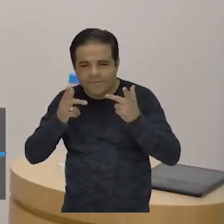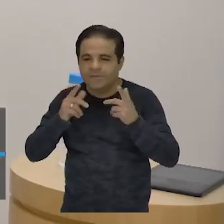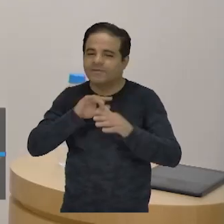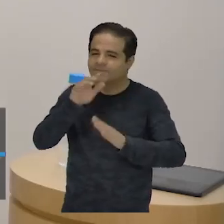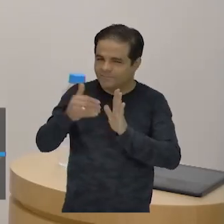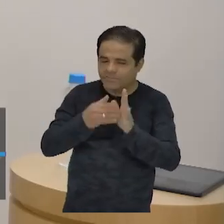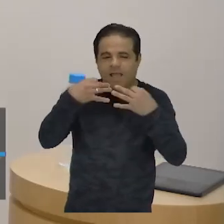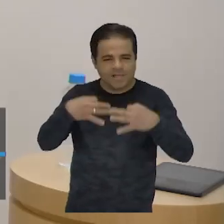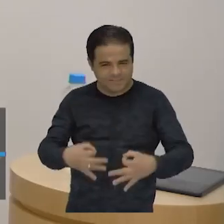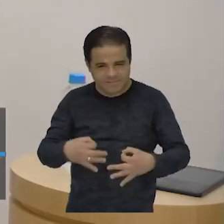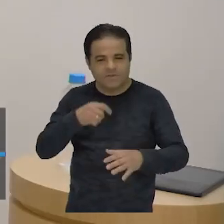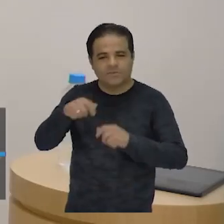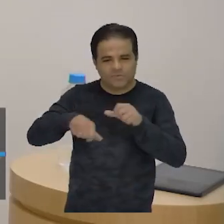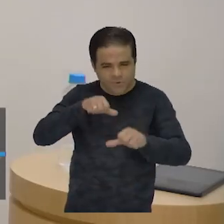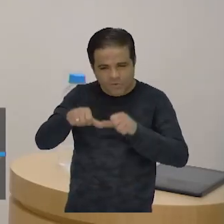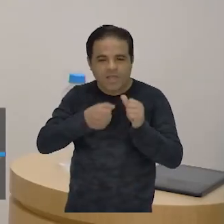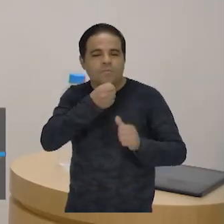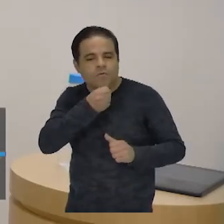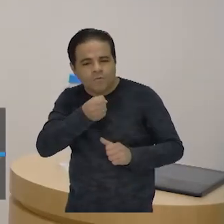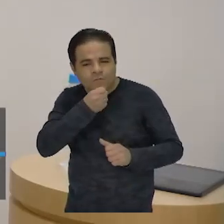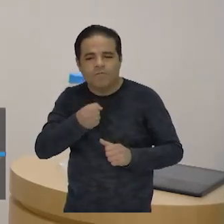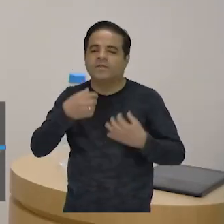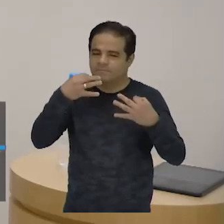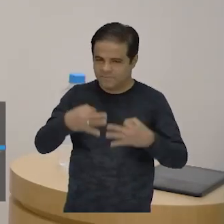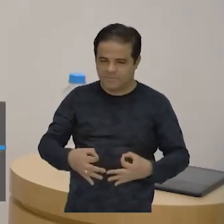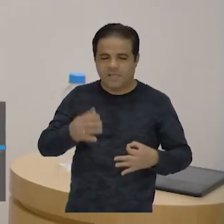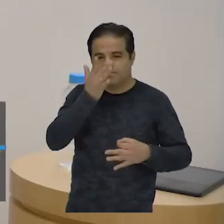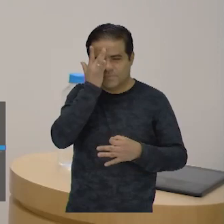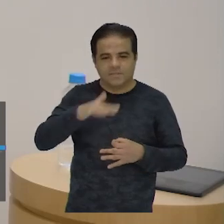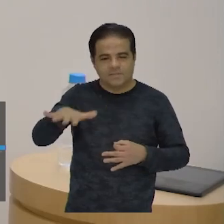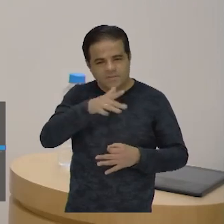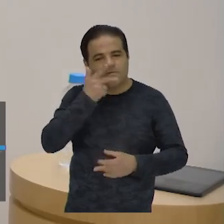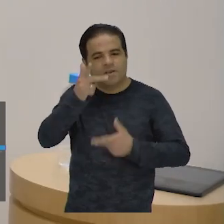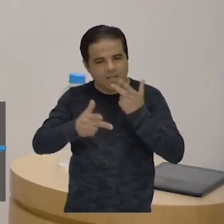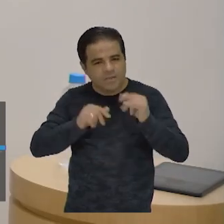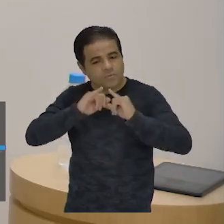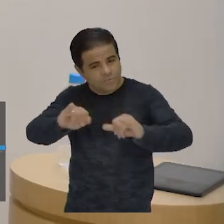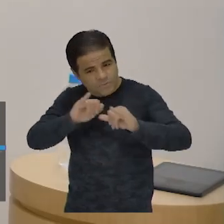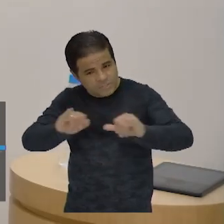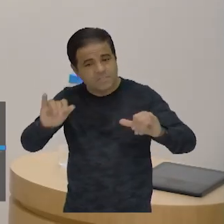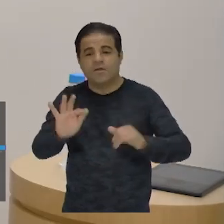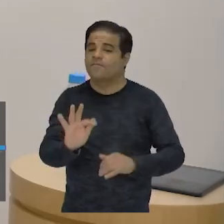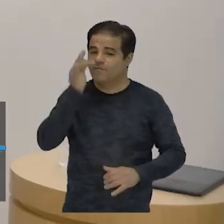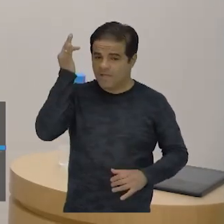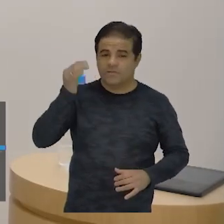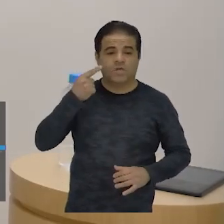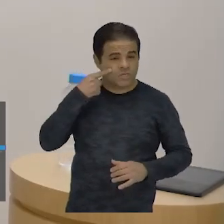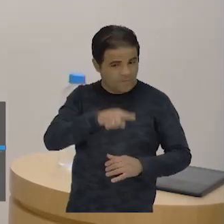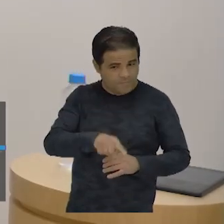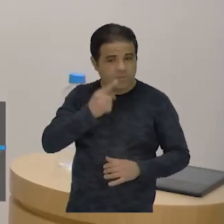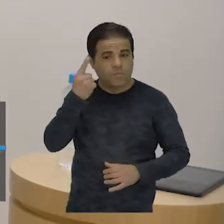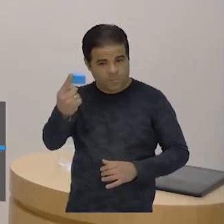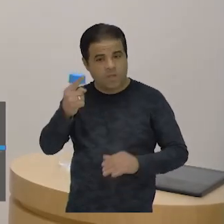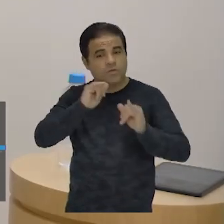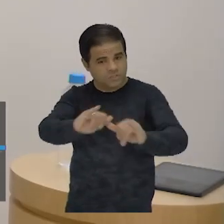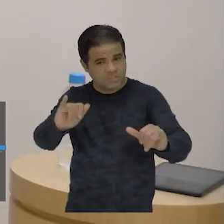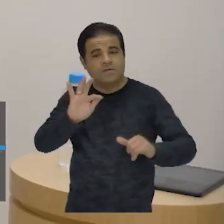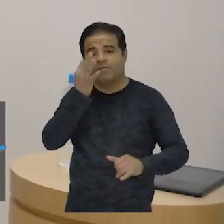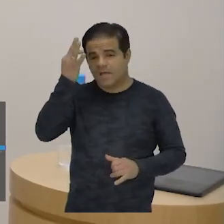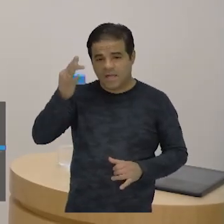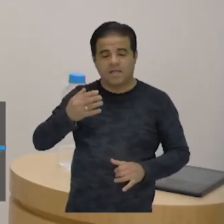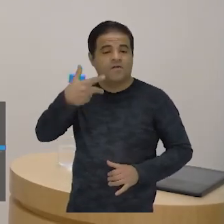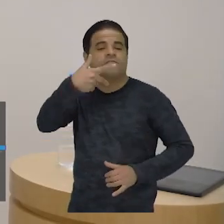dá certo. Troquei de microfone, estou aqui com vocês. E o pessoal falando sobre notícias falsas. O Heitor falando, olha, já vi uma notícia falando